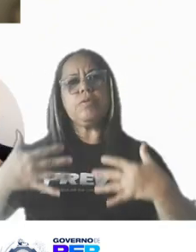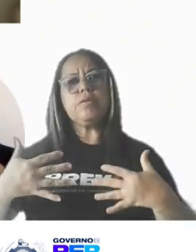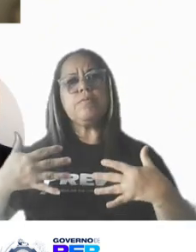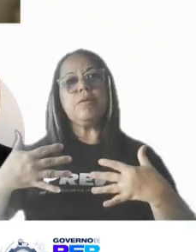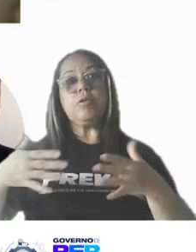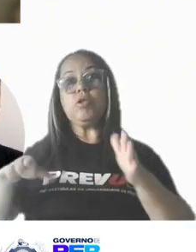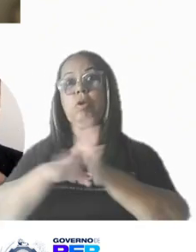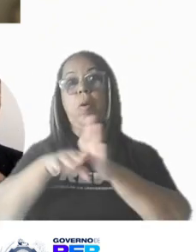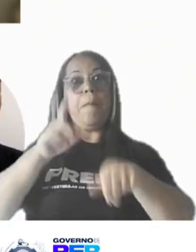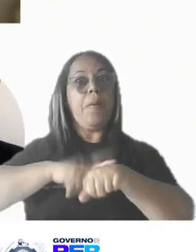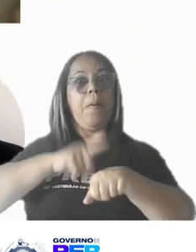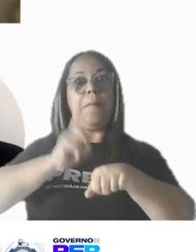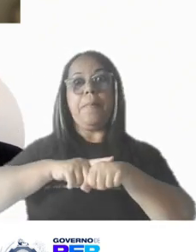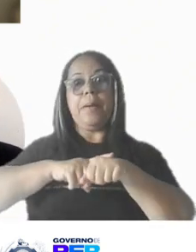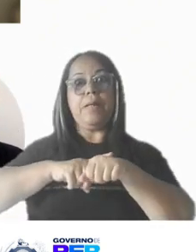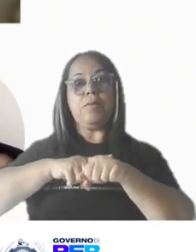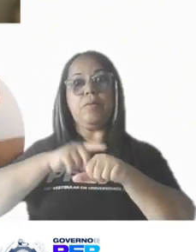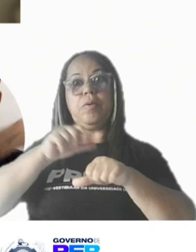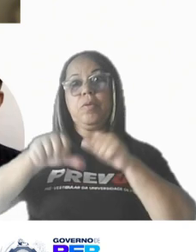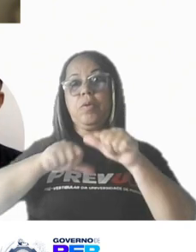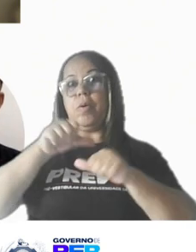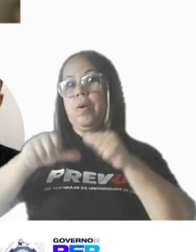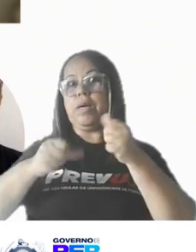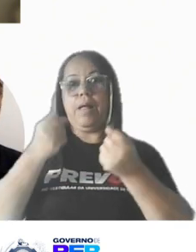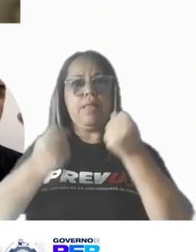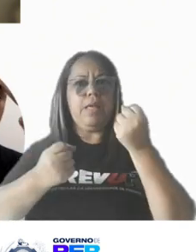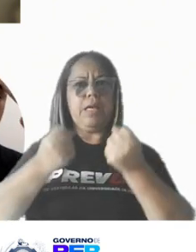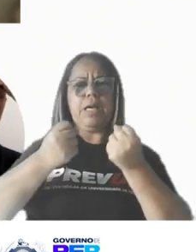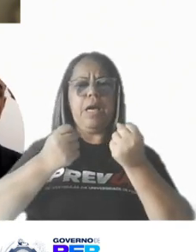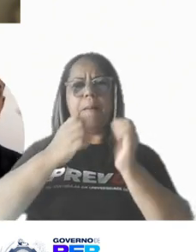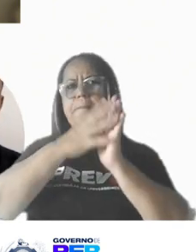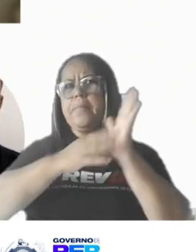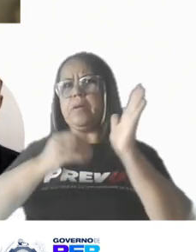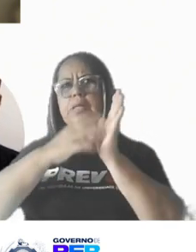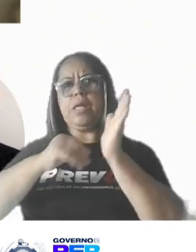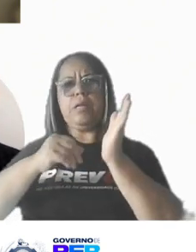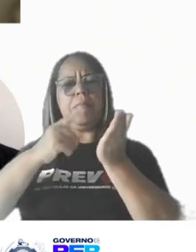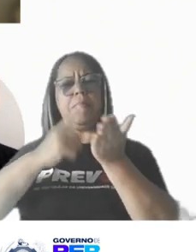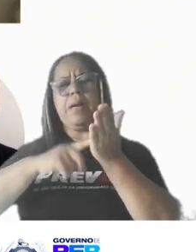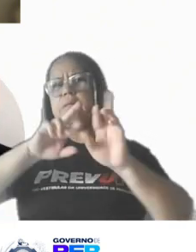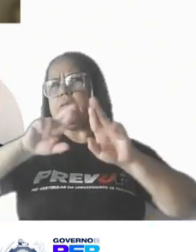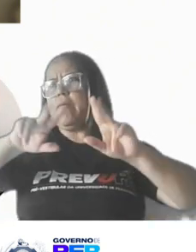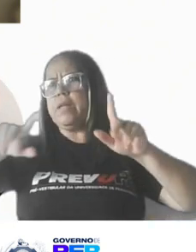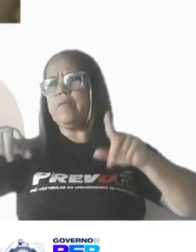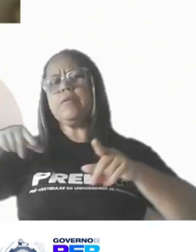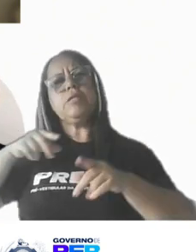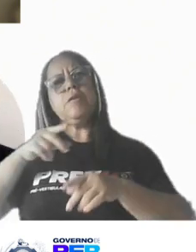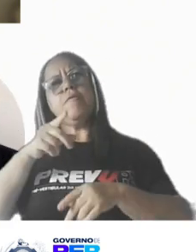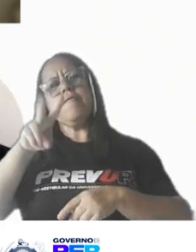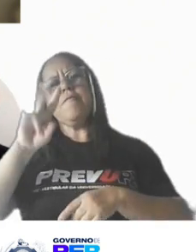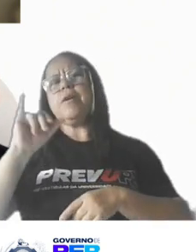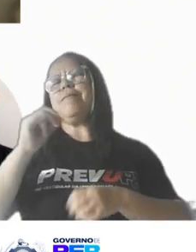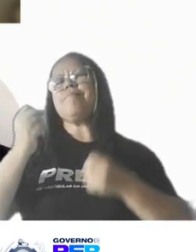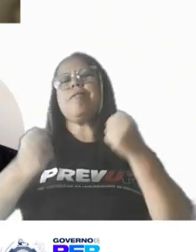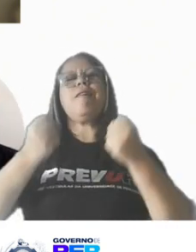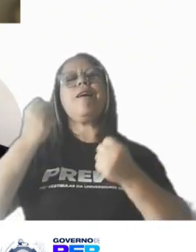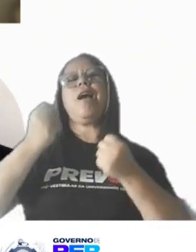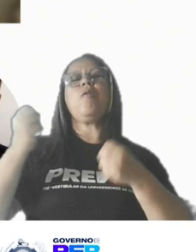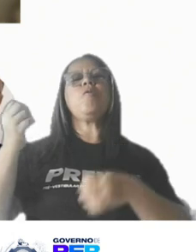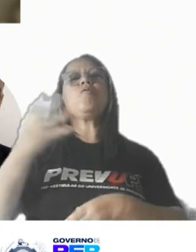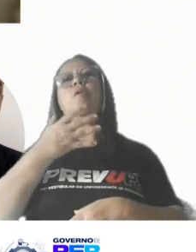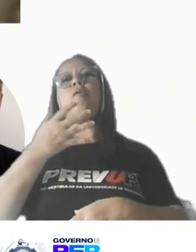seguinte, Chegou a hora de trocar de carro vários modelos e marcas para você escolher e sair de carro novo com IPVA 2023